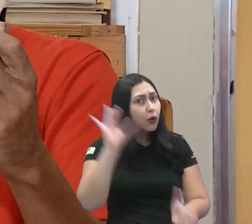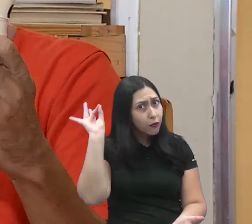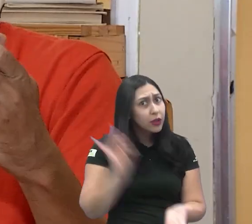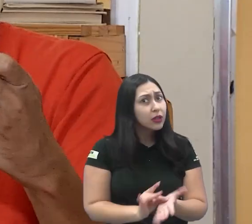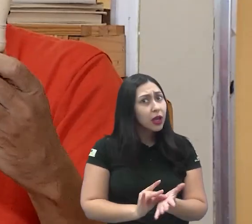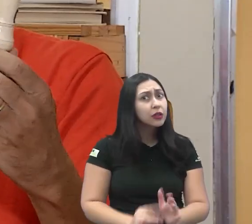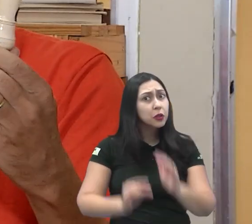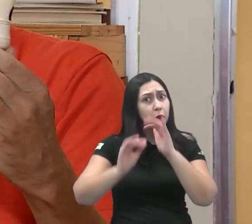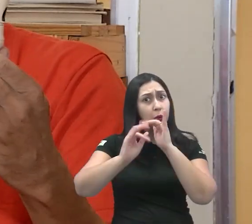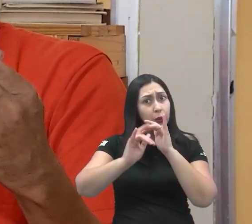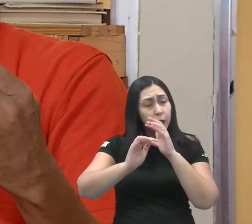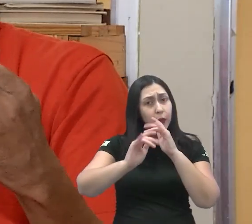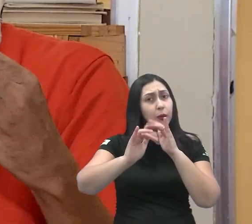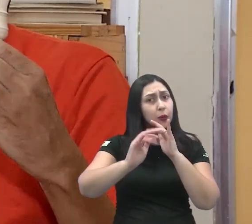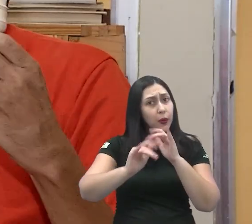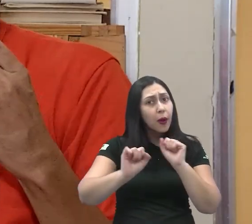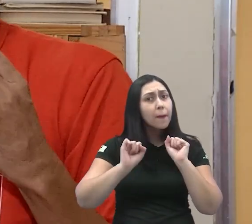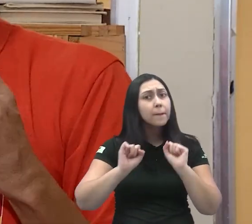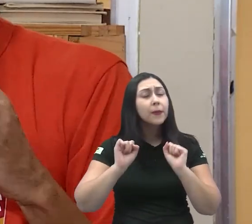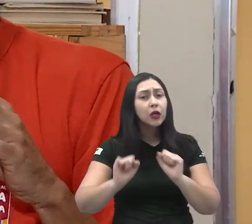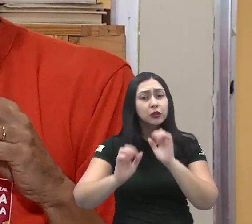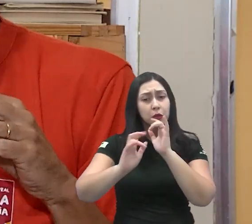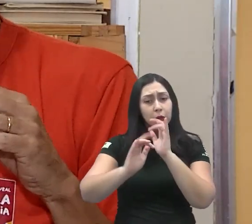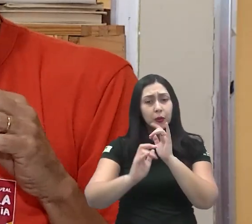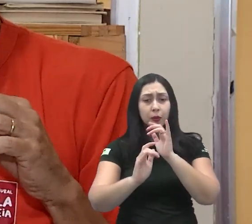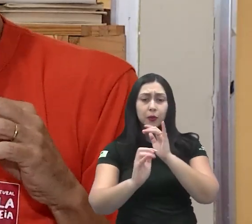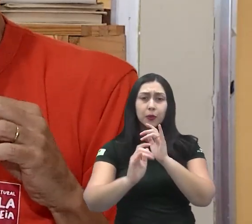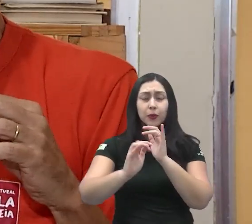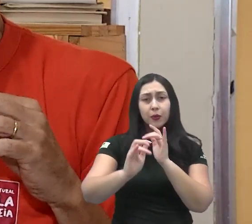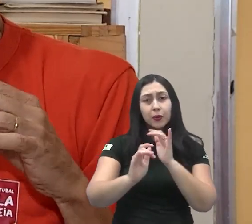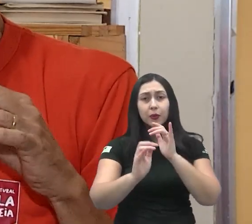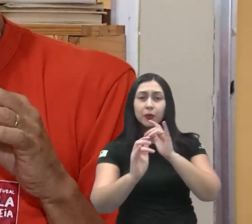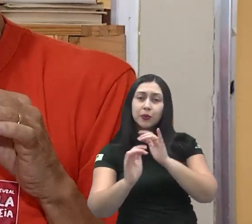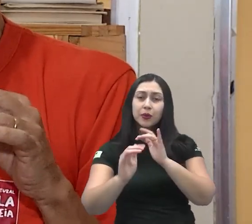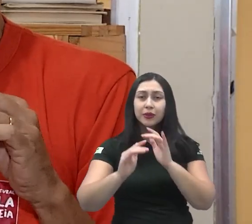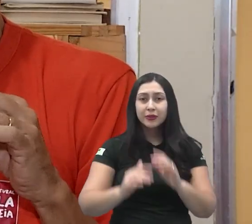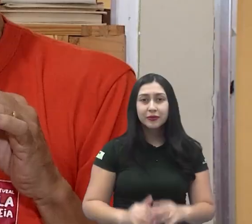falo assim, não, isso aqui é um instrumento de verdade, que dá para tocar e dá para fazer...